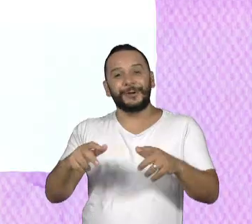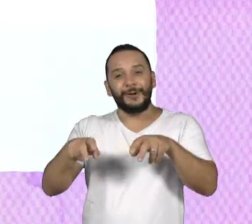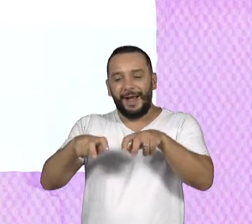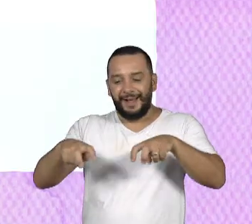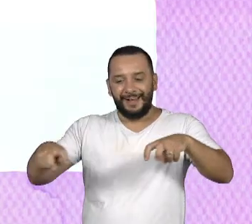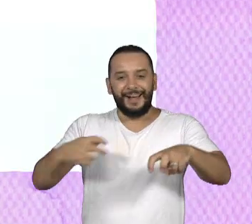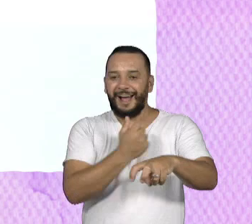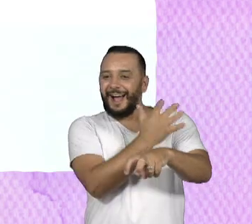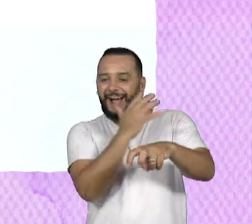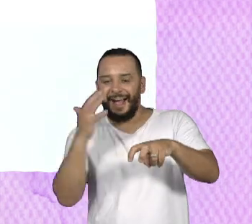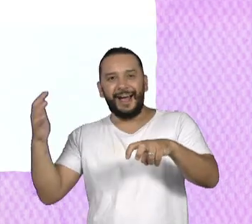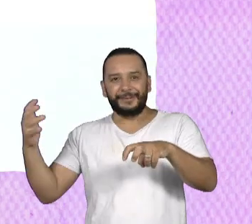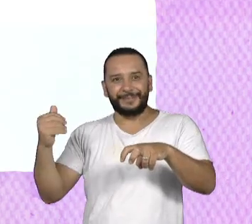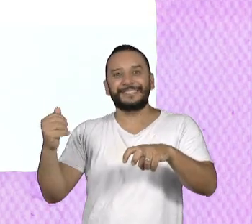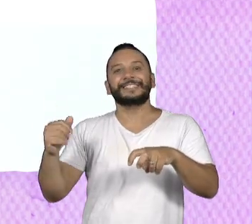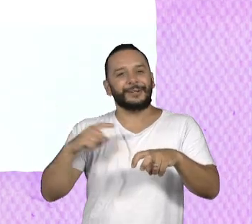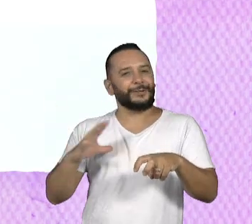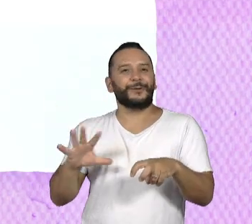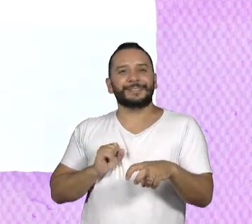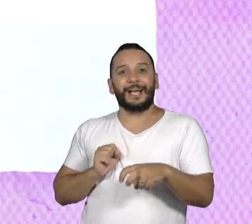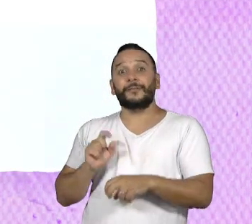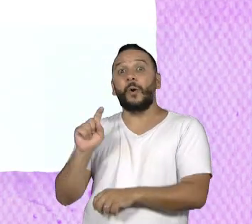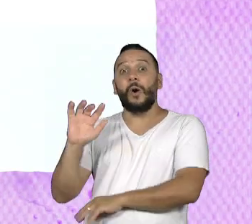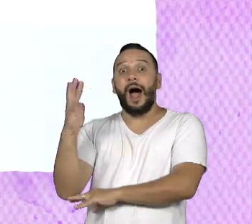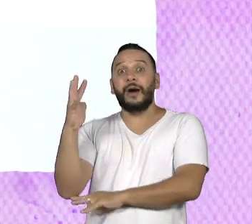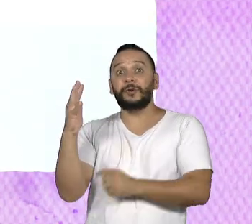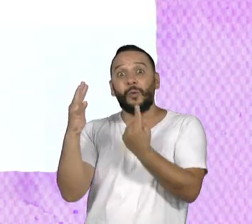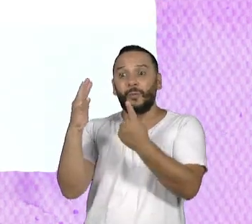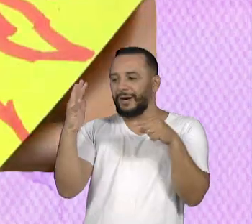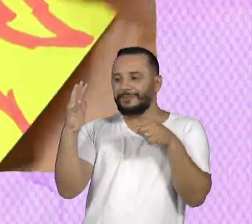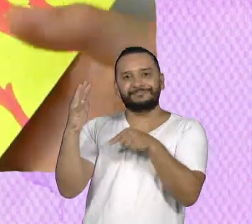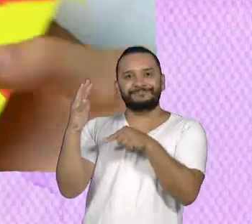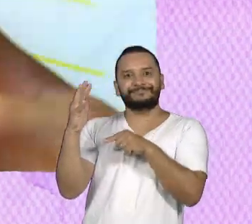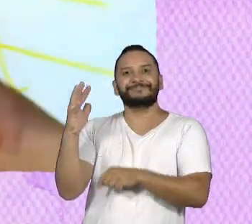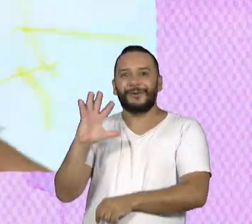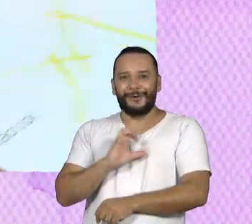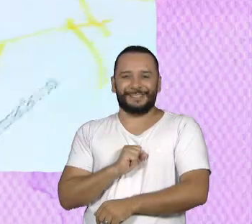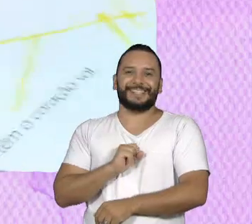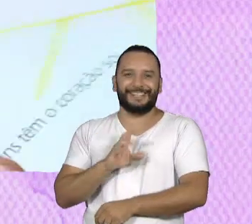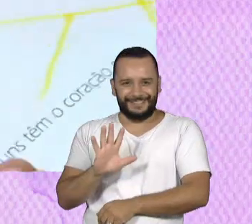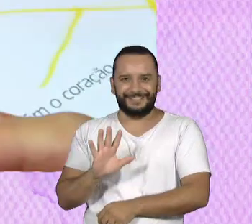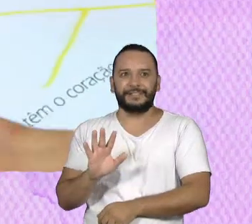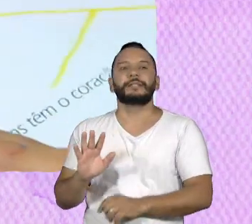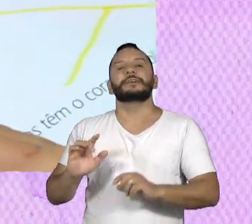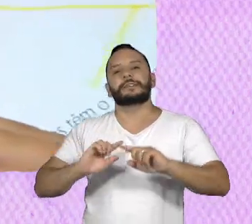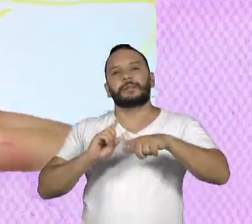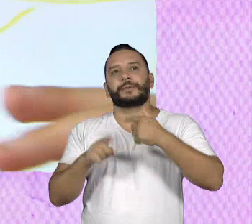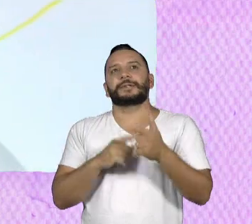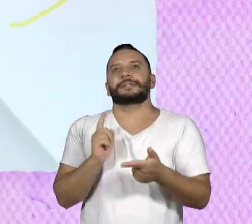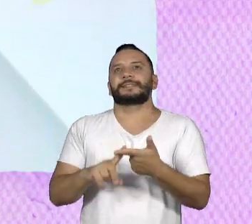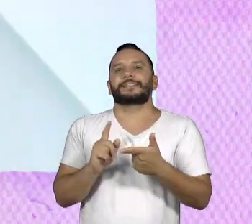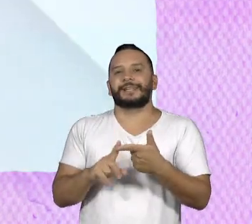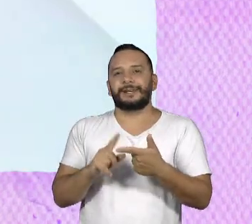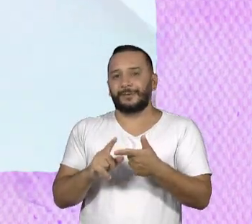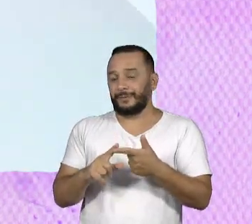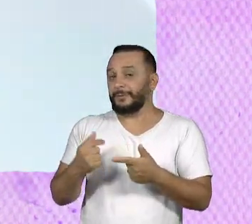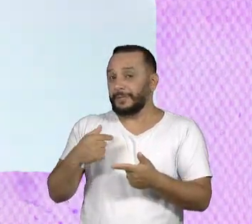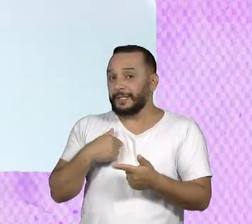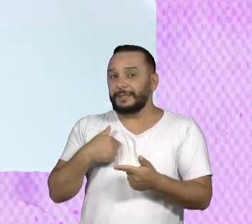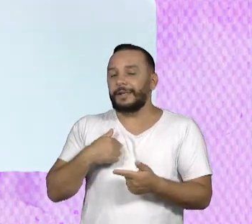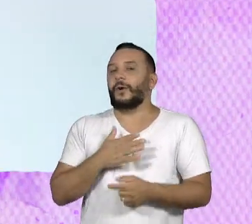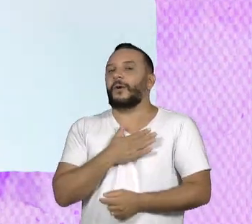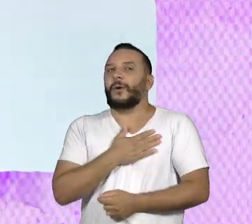gente adorava uma árvore que tinha lá. E ela escreveu esse livro. E o segundo, eu estava começando a gostar muito